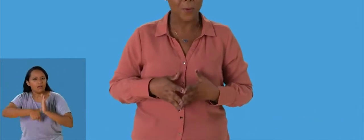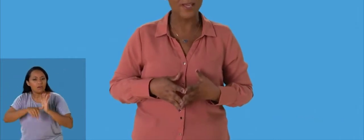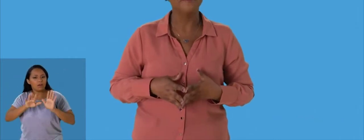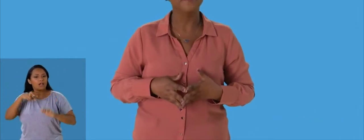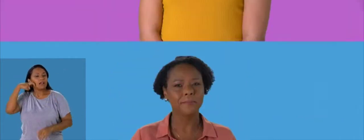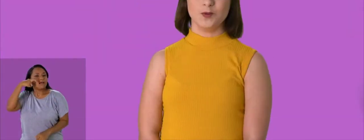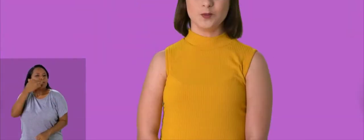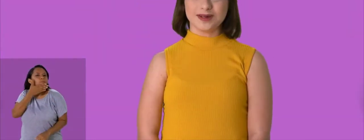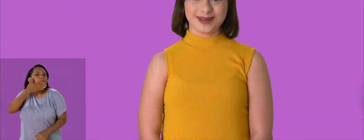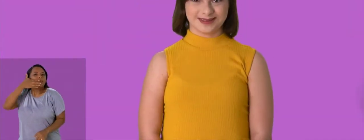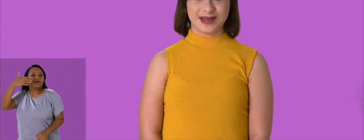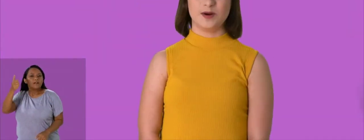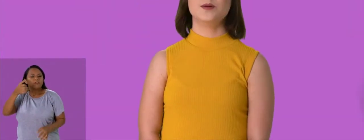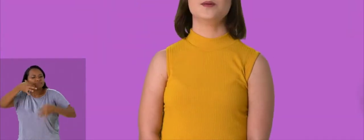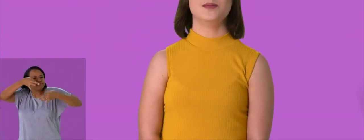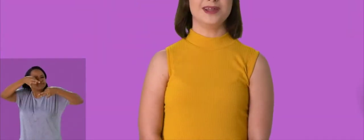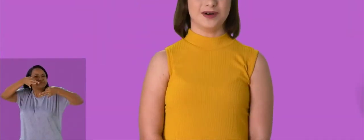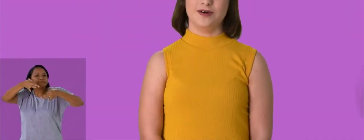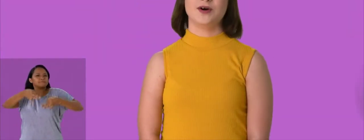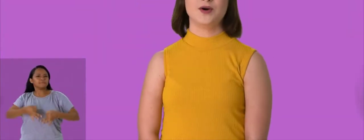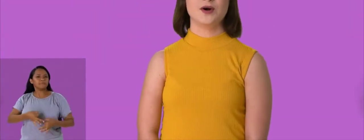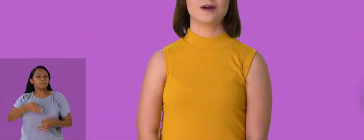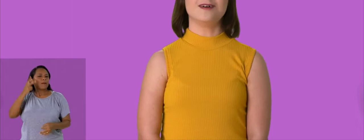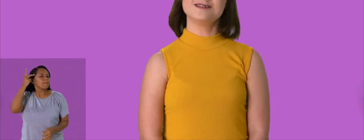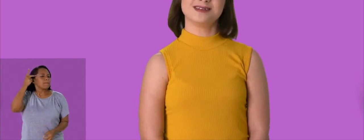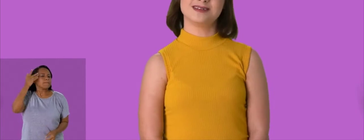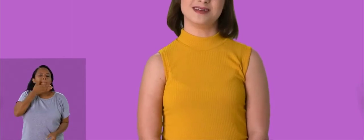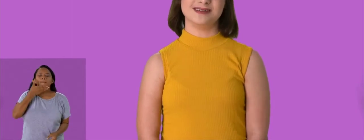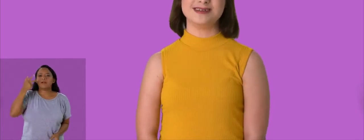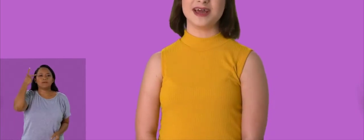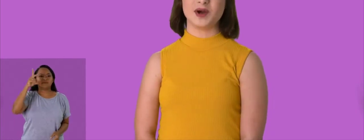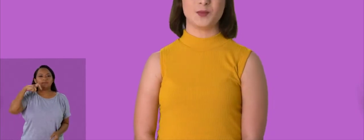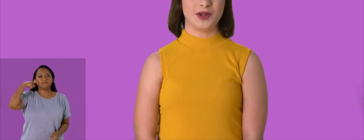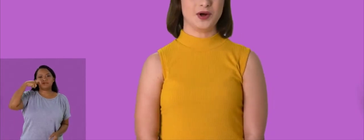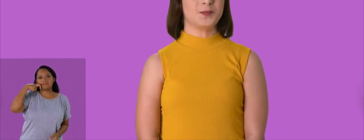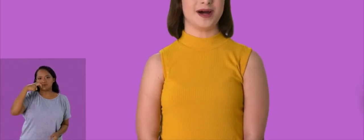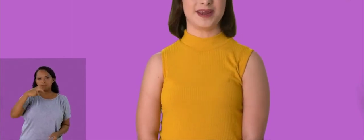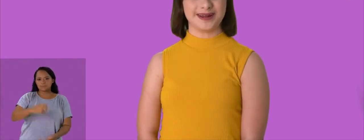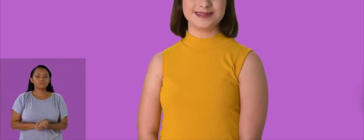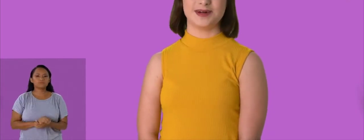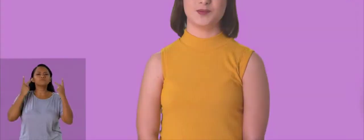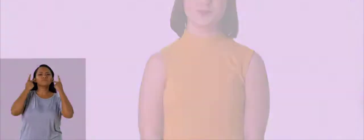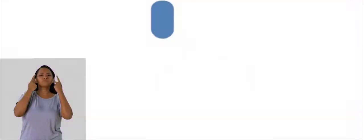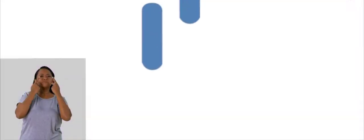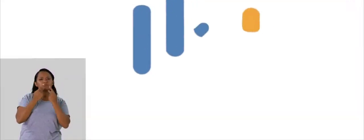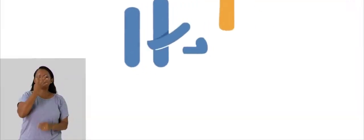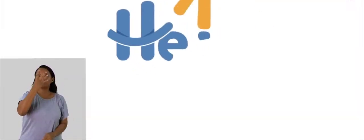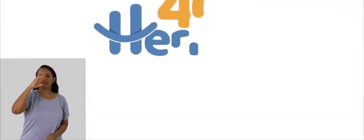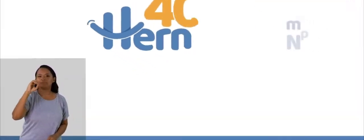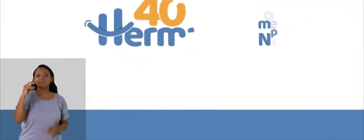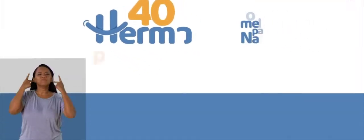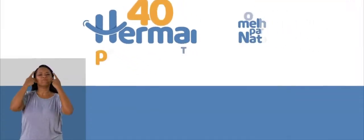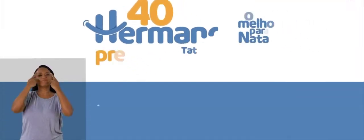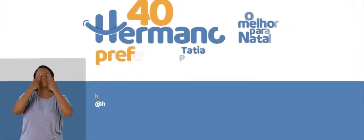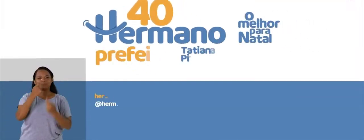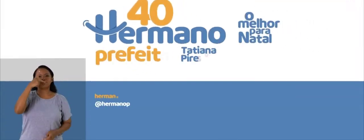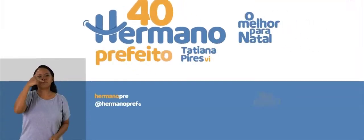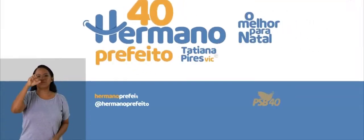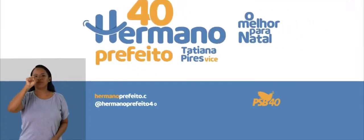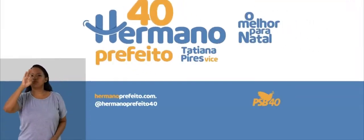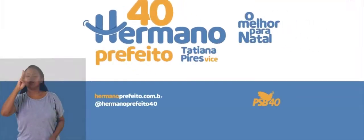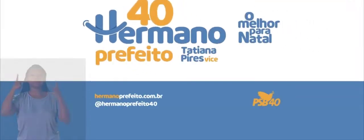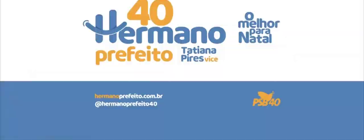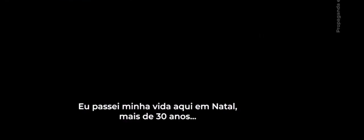trás, não é? Uma Natal melhor. Com certeza é o melhor para Natal. Hermana 40, Hermano